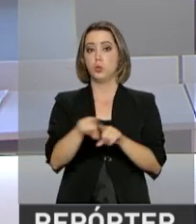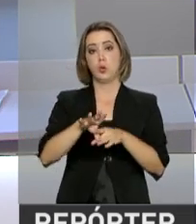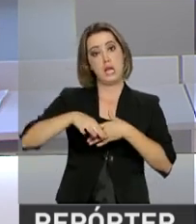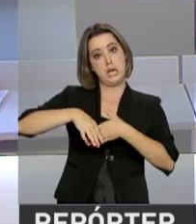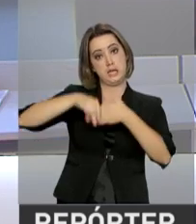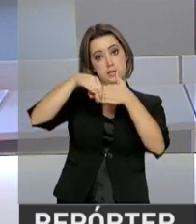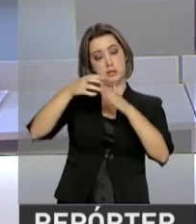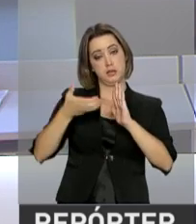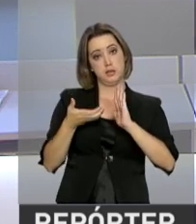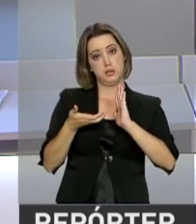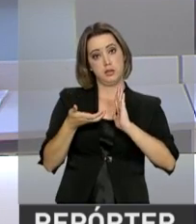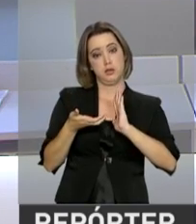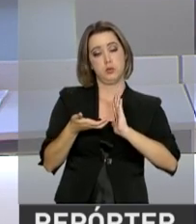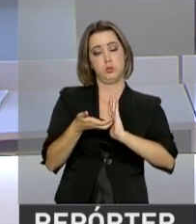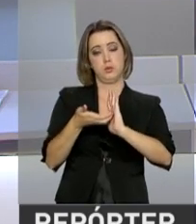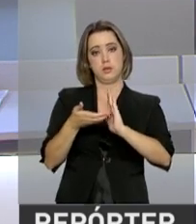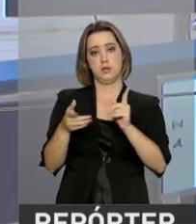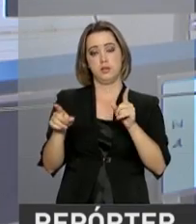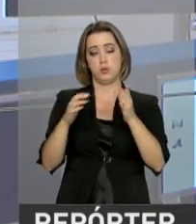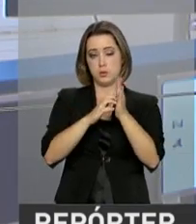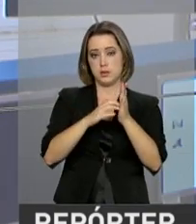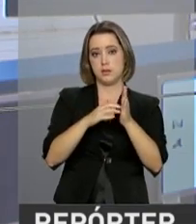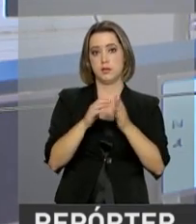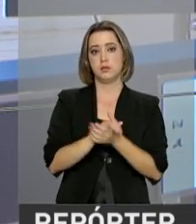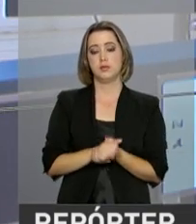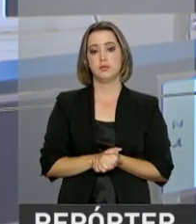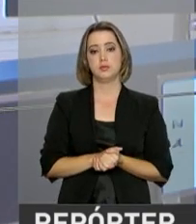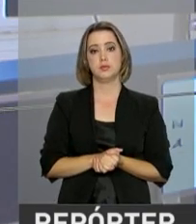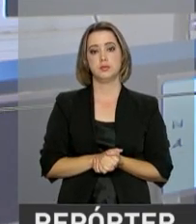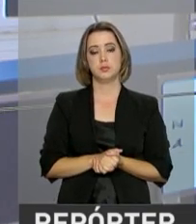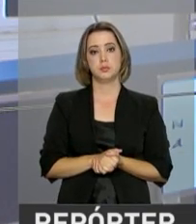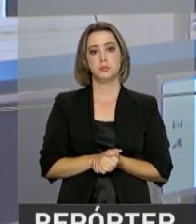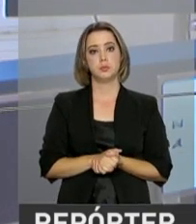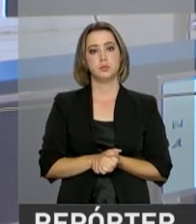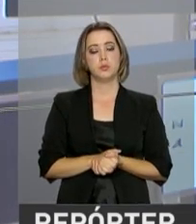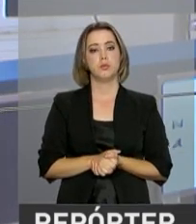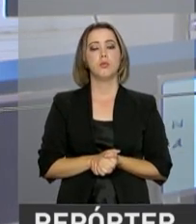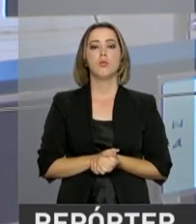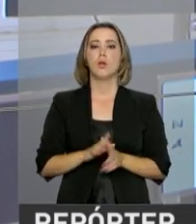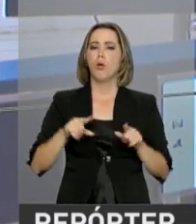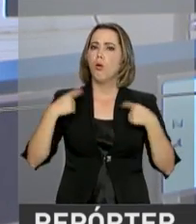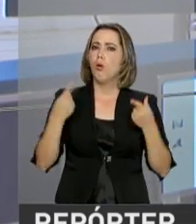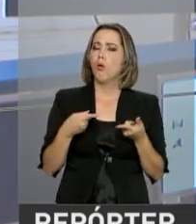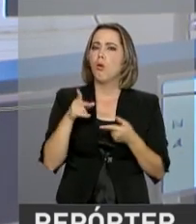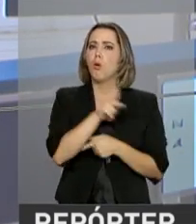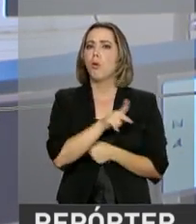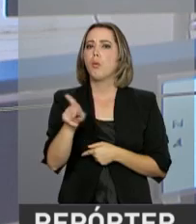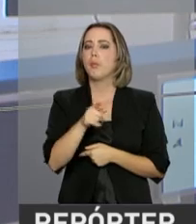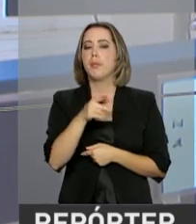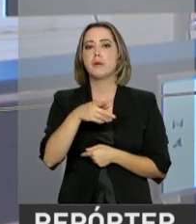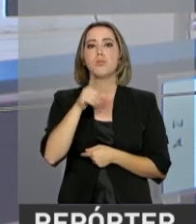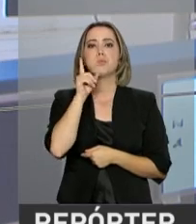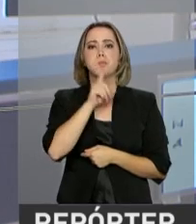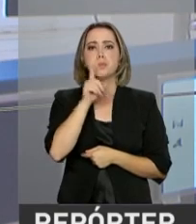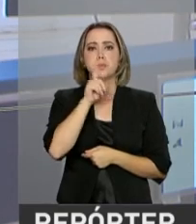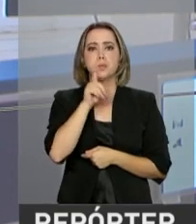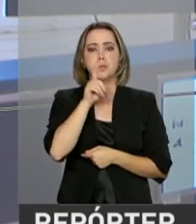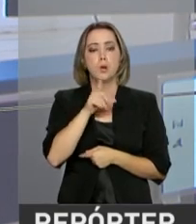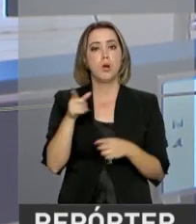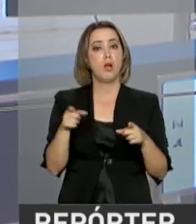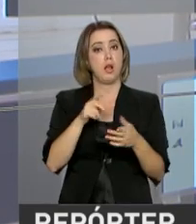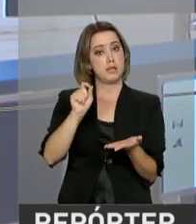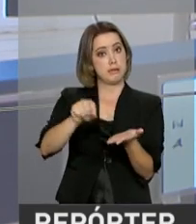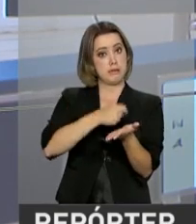hoje pelo presidente Michel Temer. O presidente dos Estados Unidos, Donald Trump, assinou nesta segunda-feira